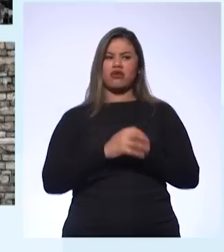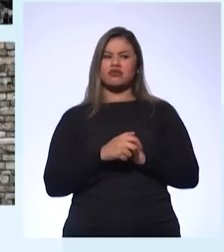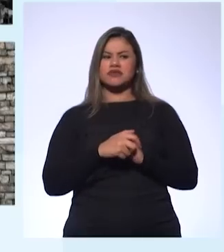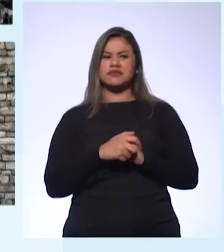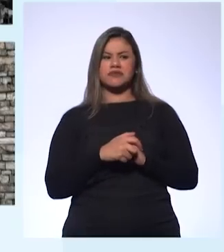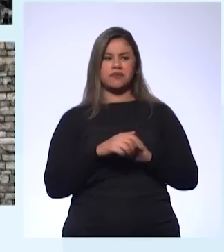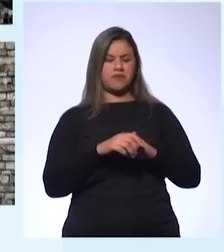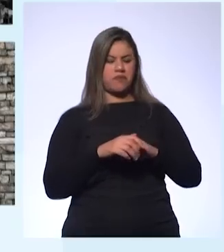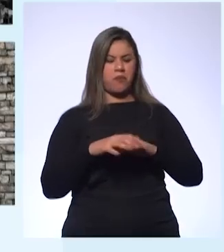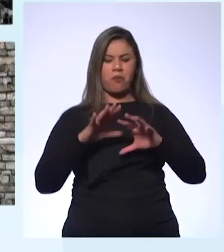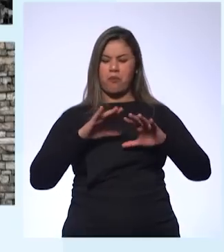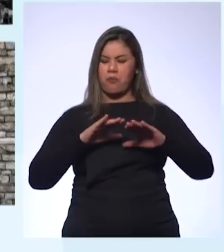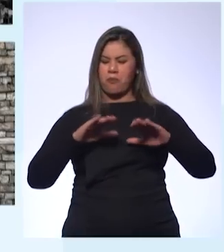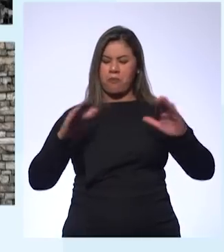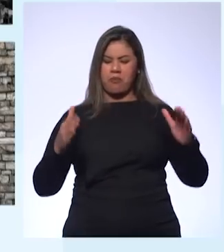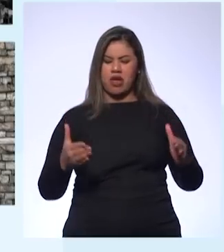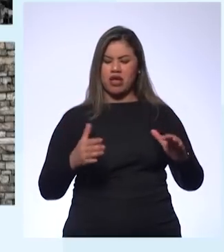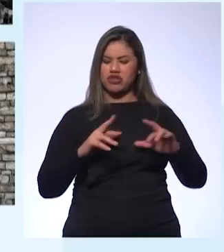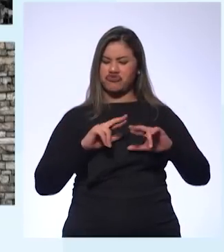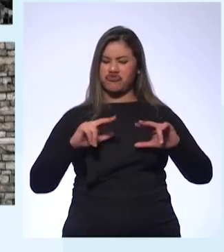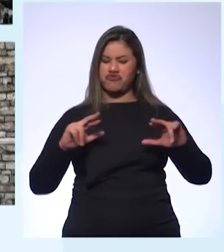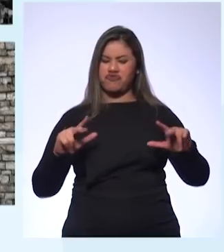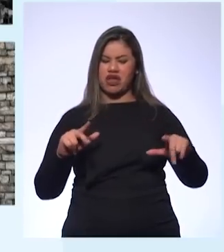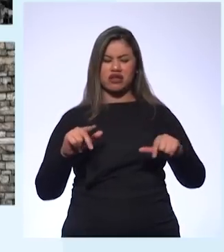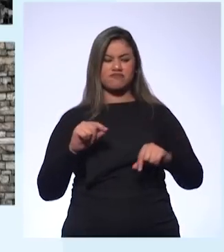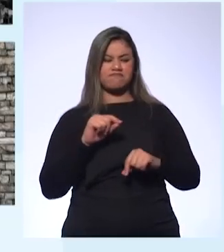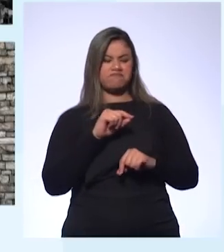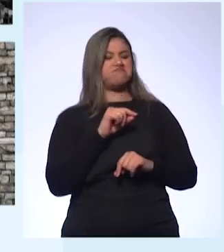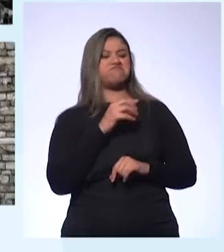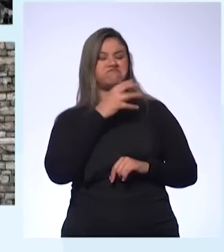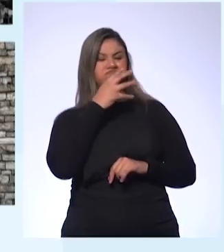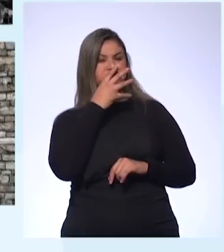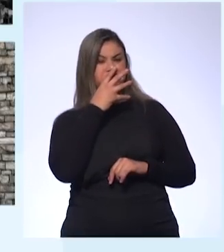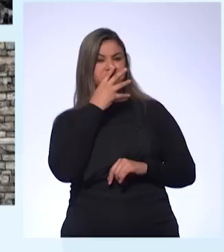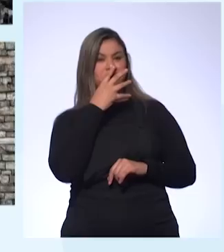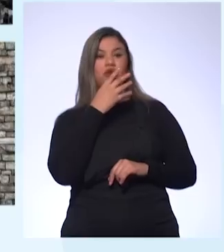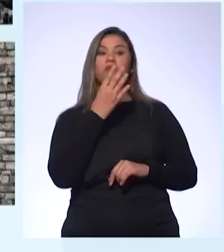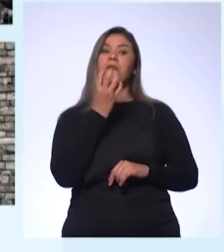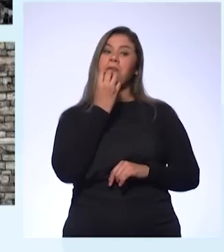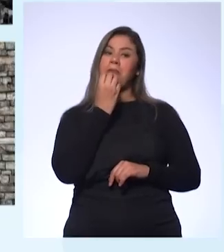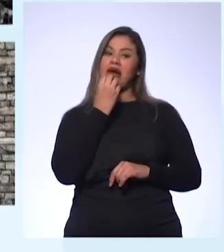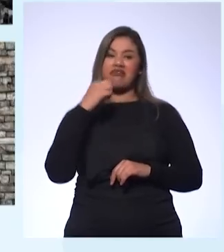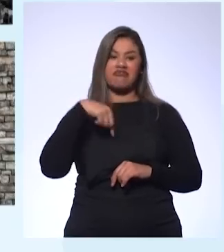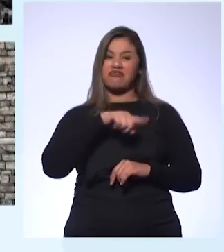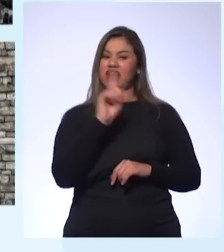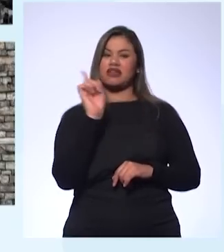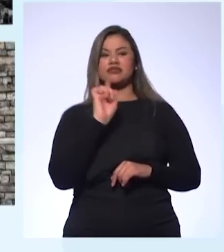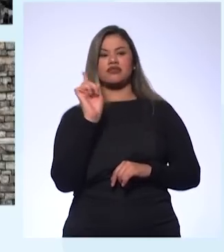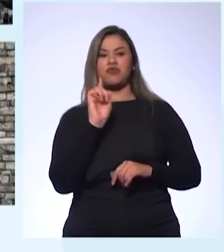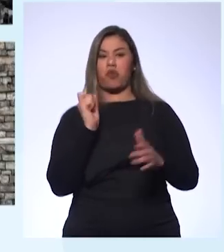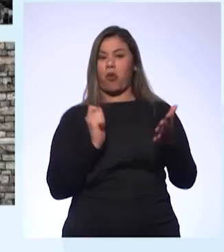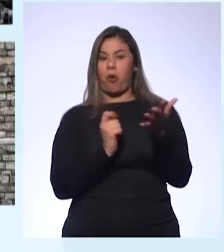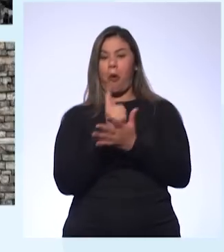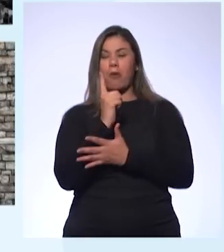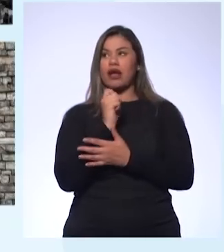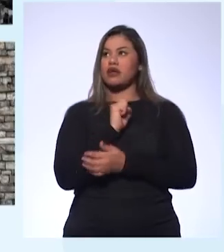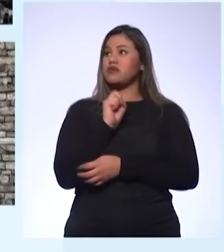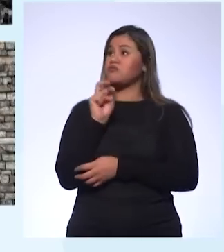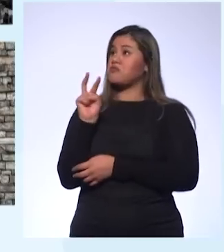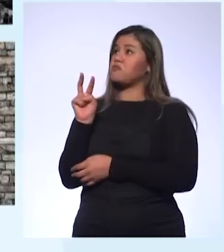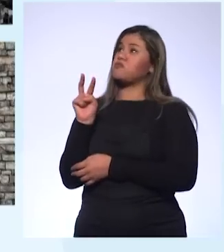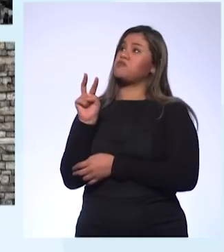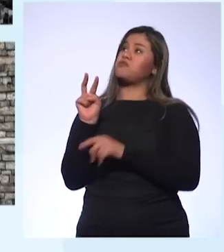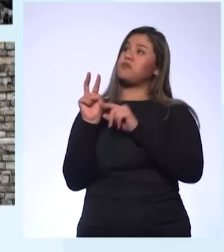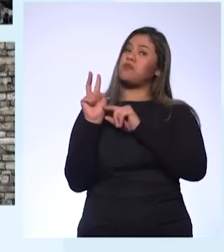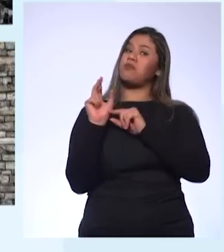bem requintado e o Bagrini não vai ali. Não vou. Eu Porque, só vou. né? Só vou. É só, ele passa olhando. É